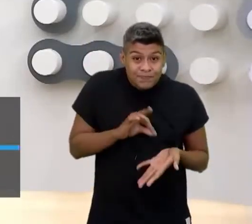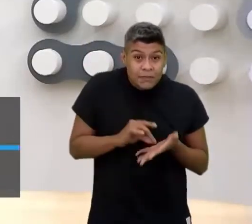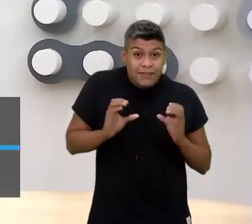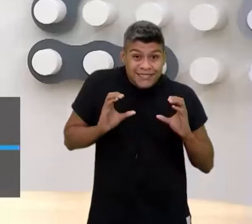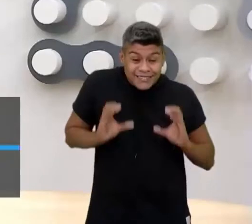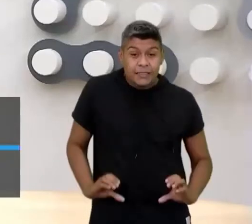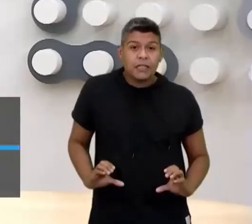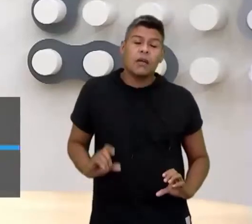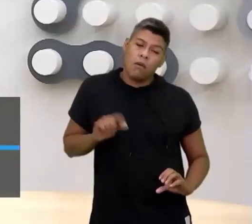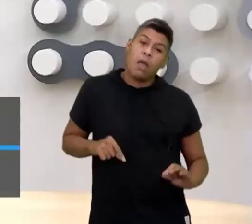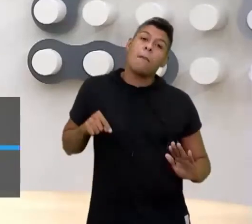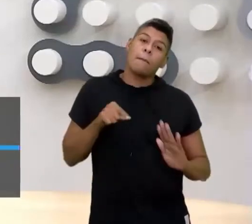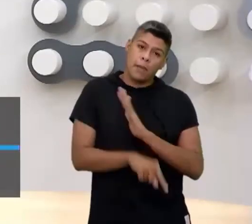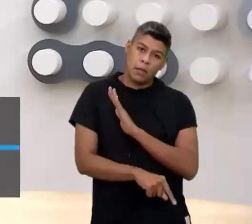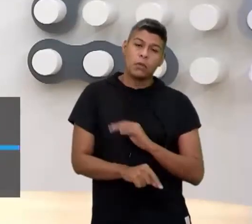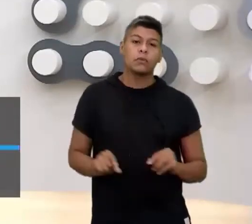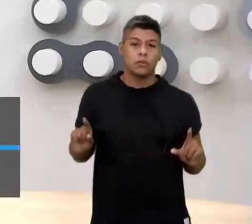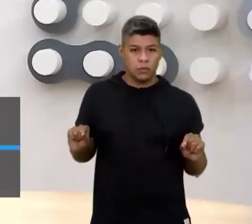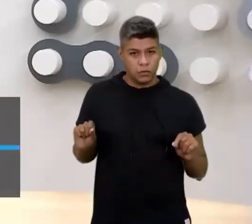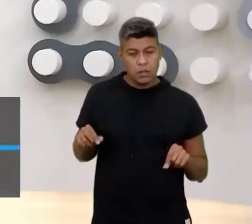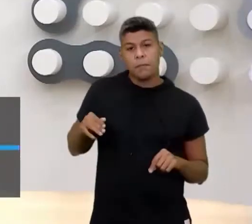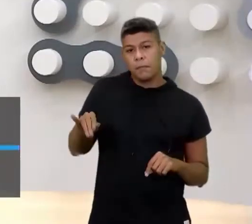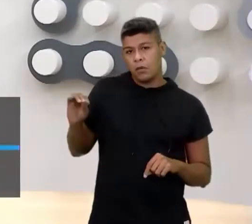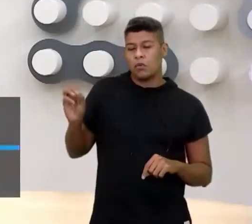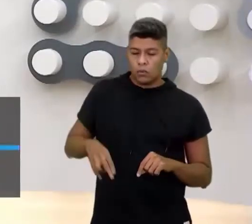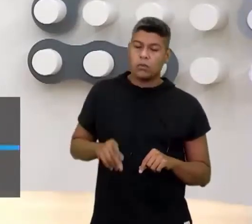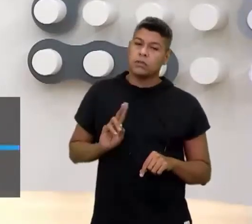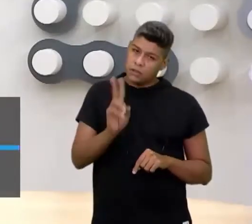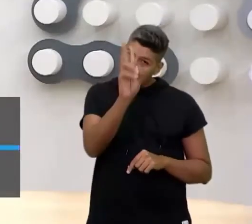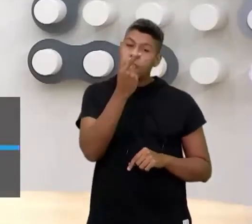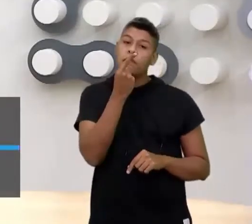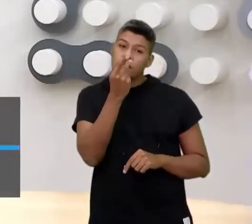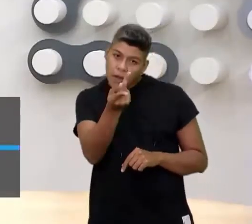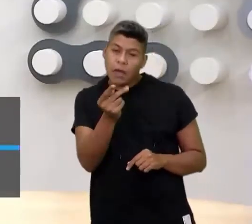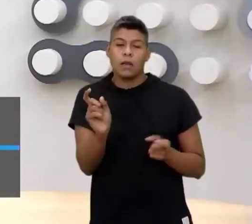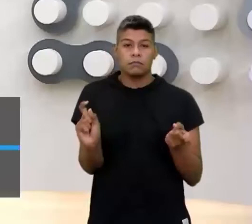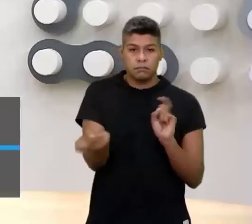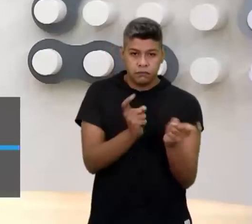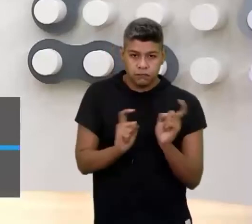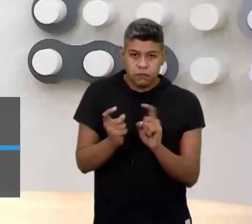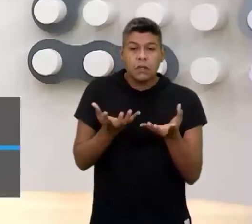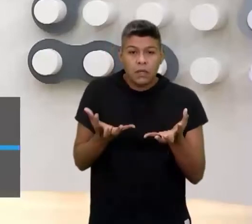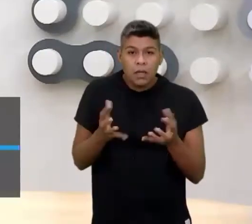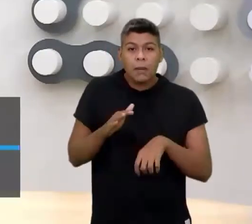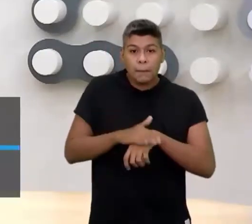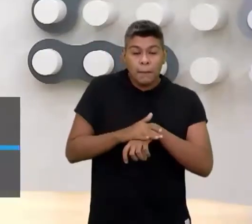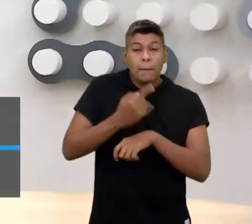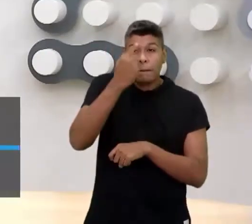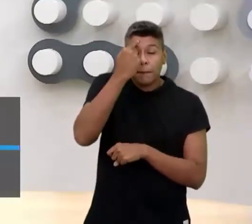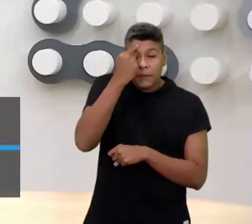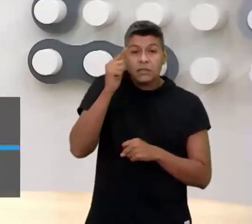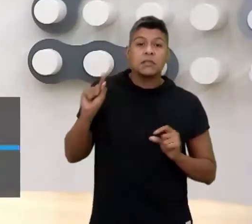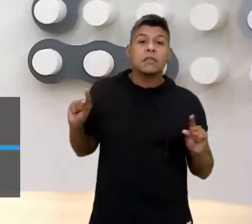cidadão? Então, essa é uma pergunta que o Milton Santos fazia, né, nos seus debates. Ele queria fazer as pessoas